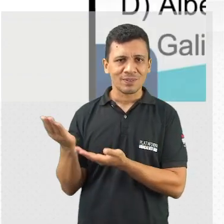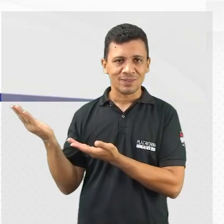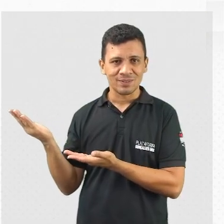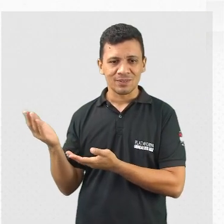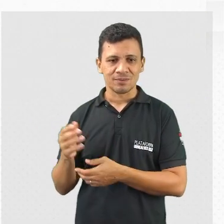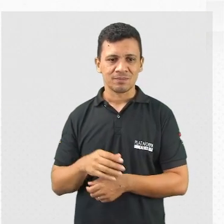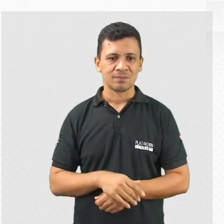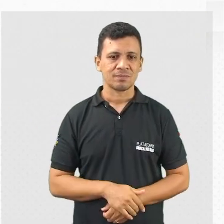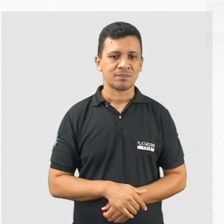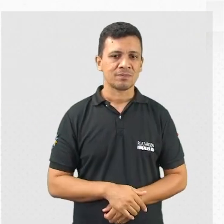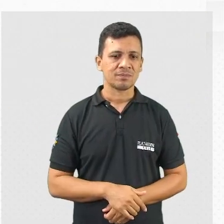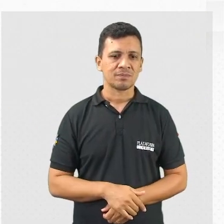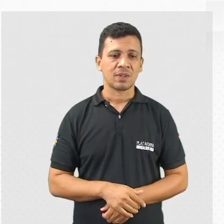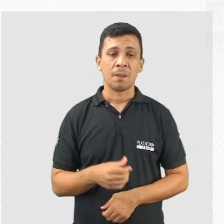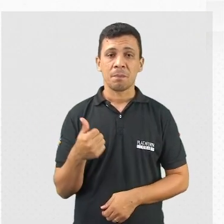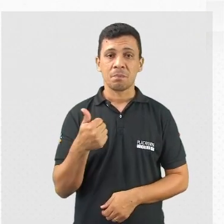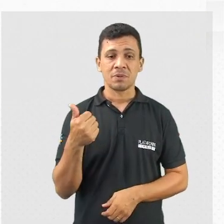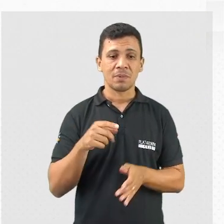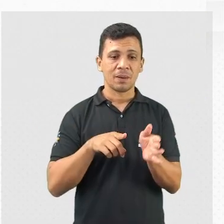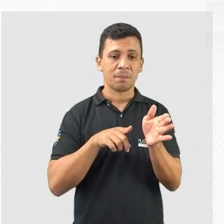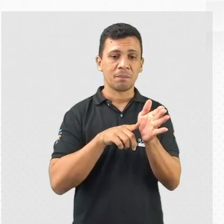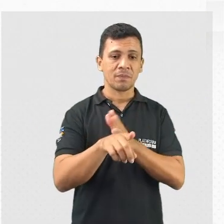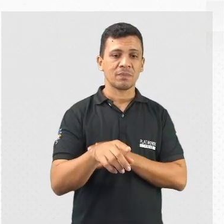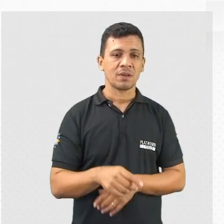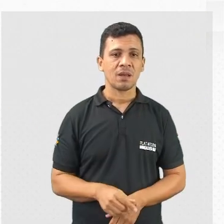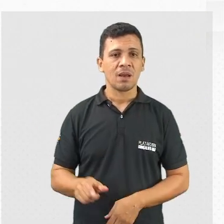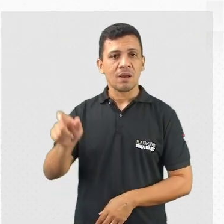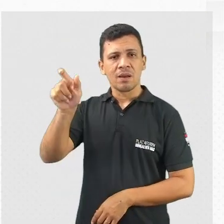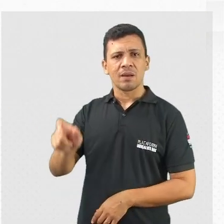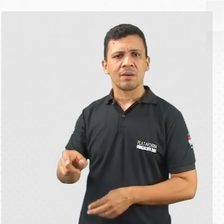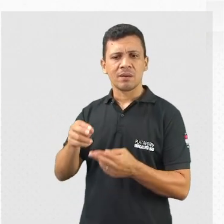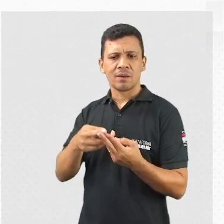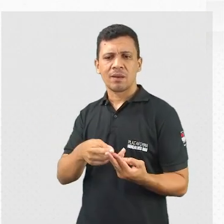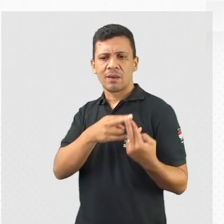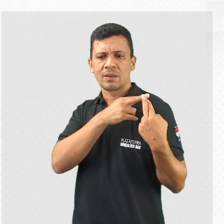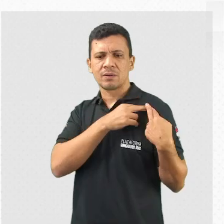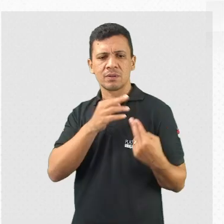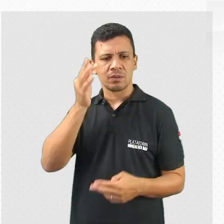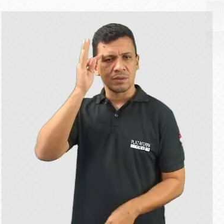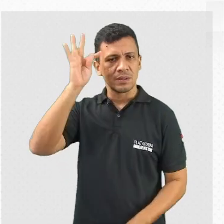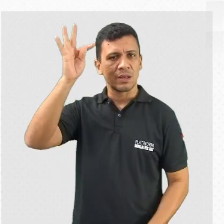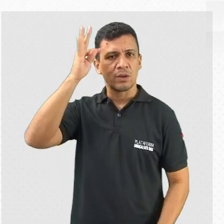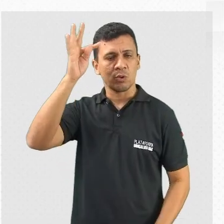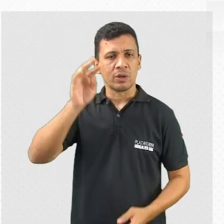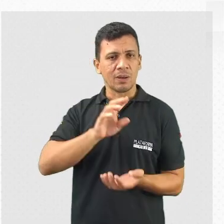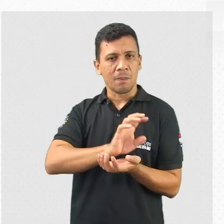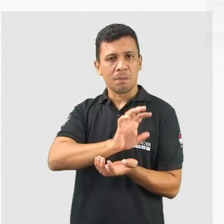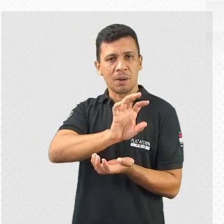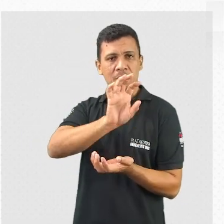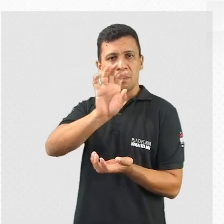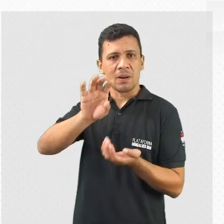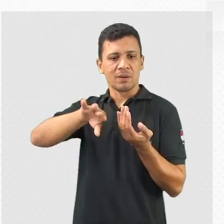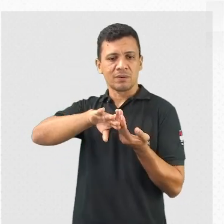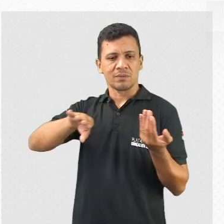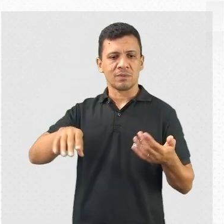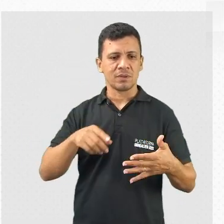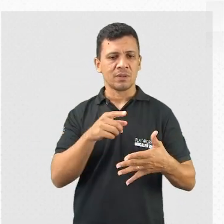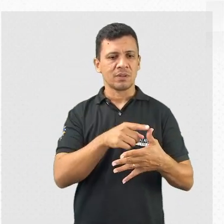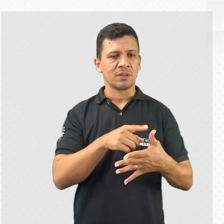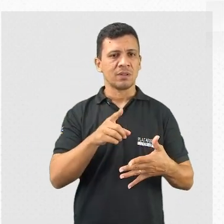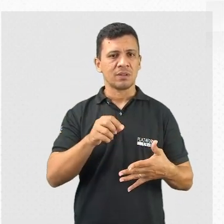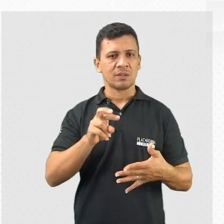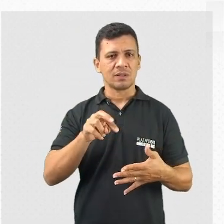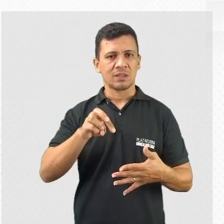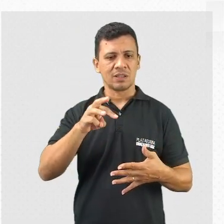chave de ouro. Primeira questão. Quem foi o responsável pela teoria da deriva continental, gente? Foi Charles Darwin? Foi